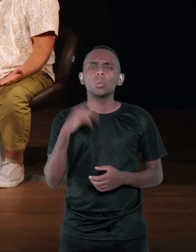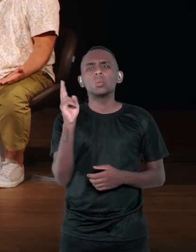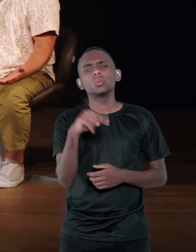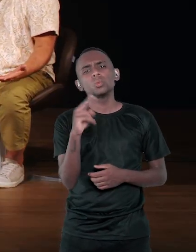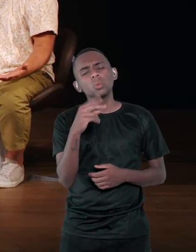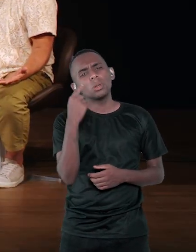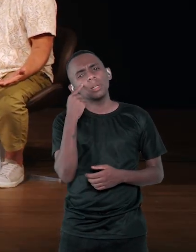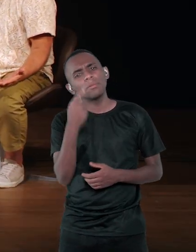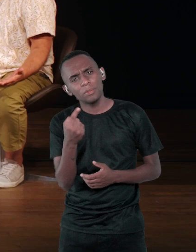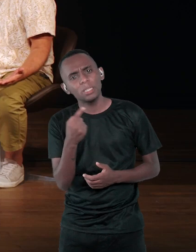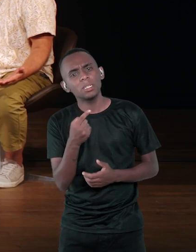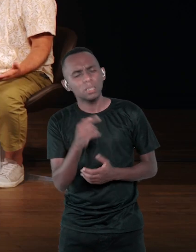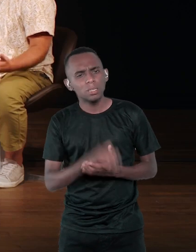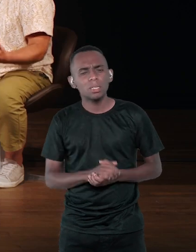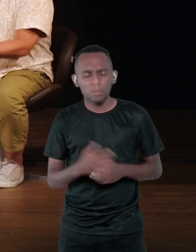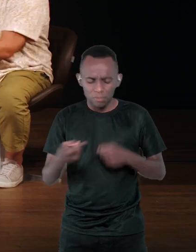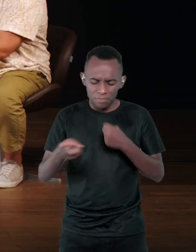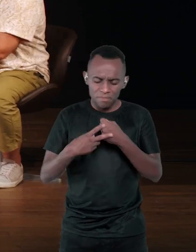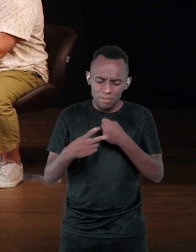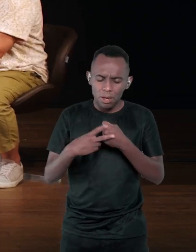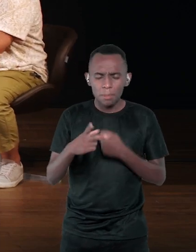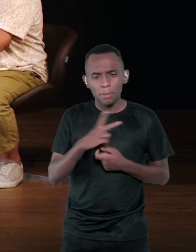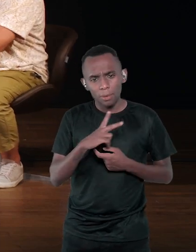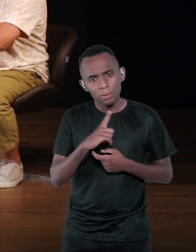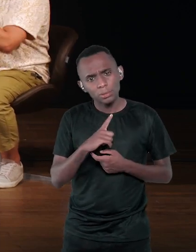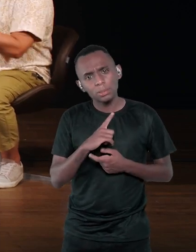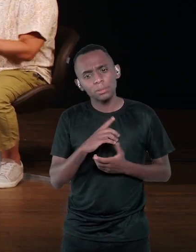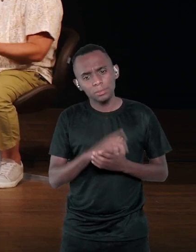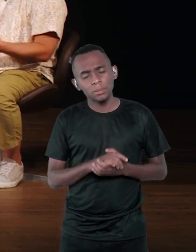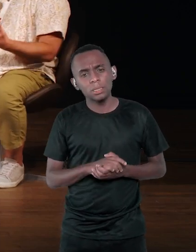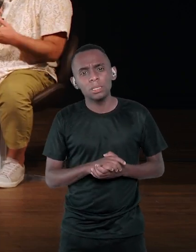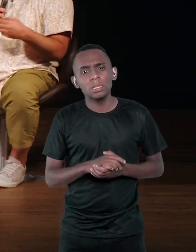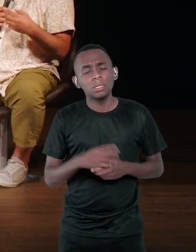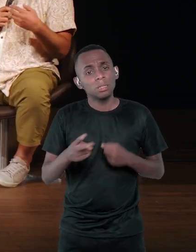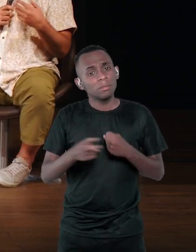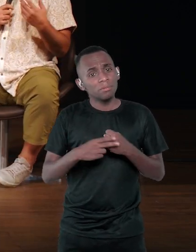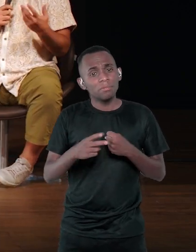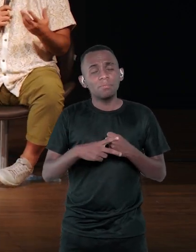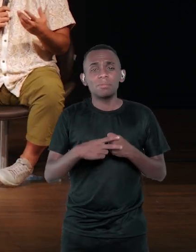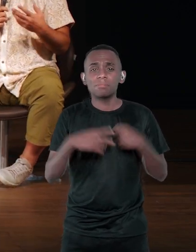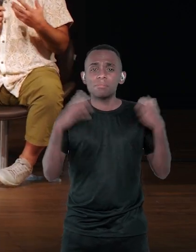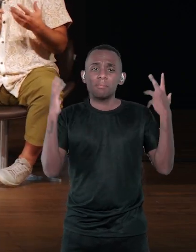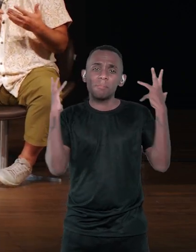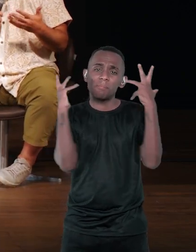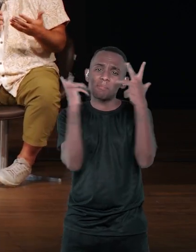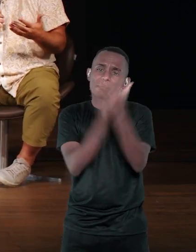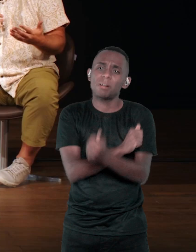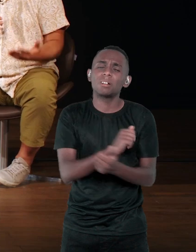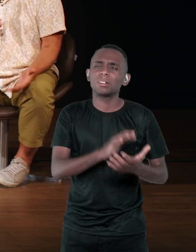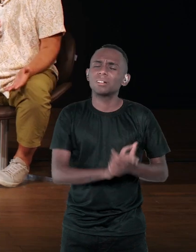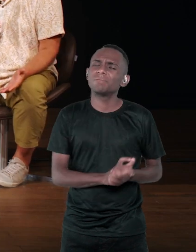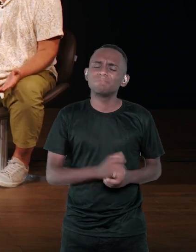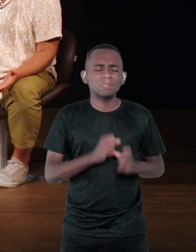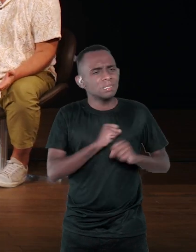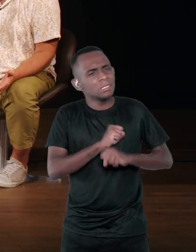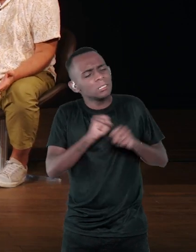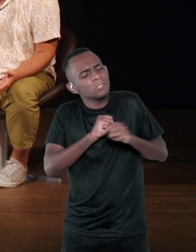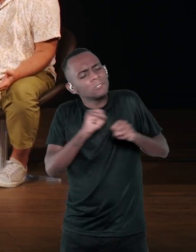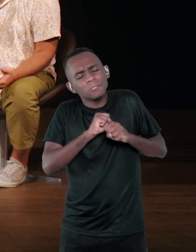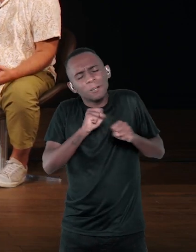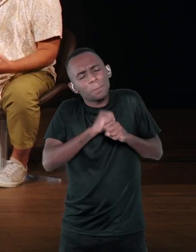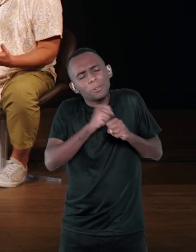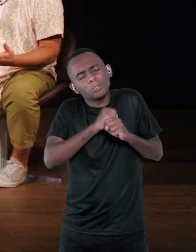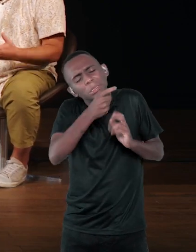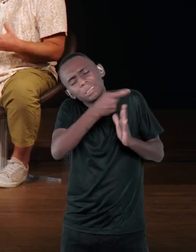isso ser usado como verbo. E aí tem ali no verbo perfeitamente lindo. Então, é impossível você não se apaixonar por essas